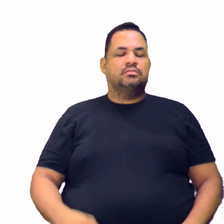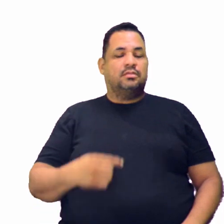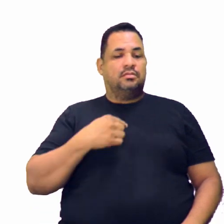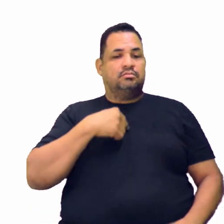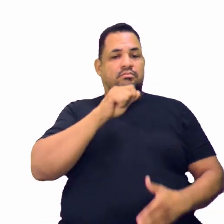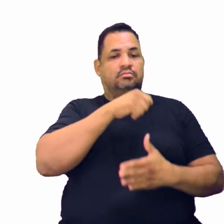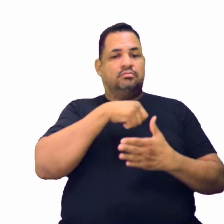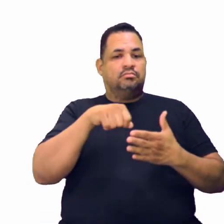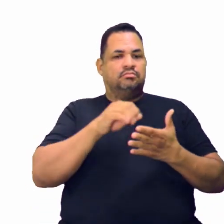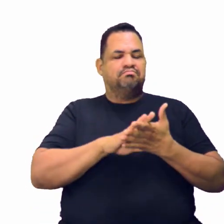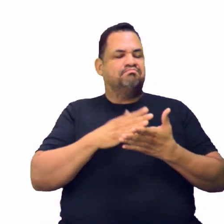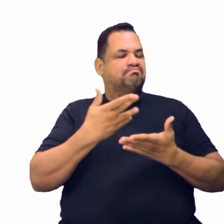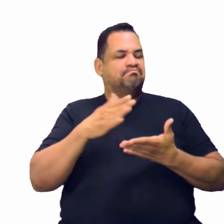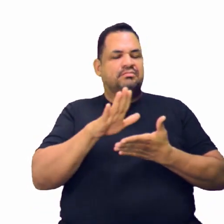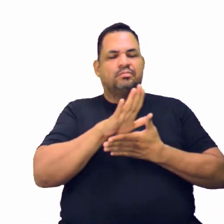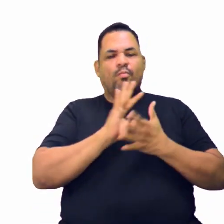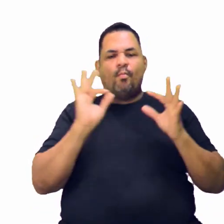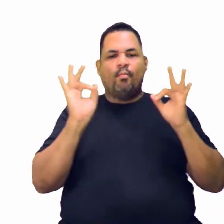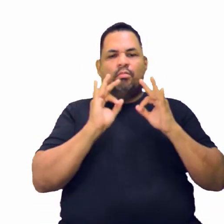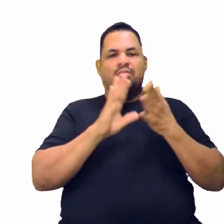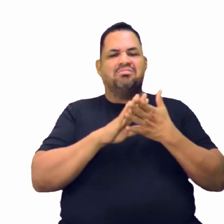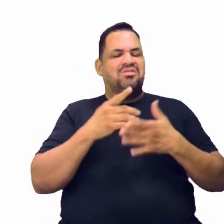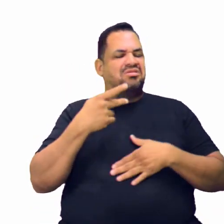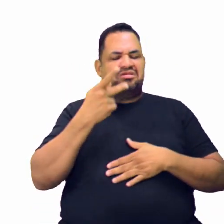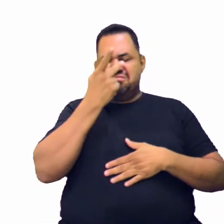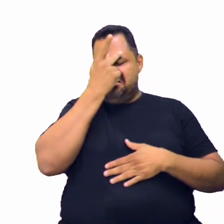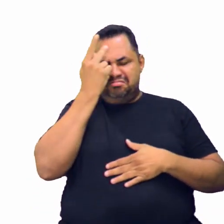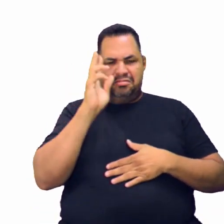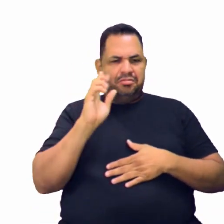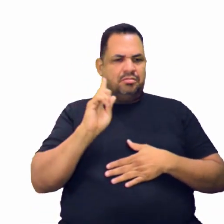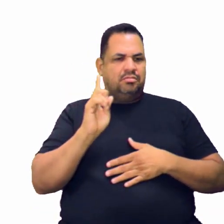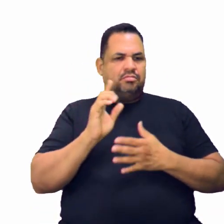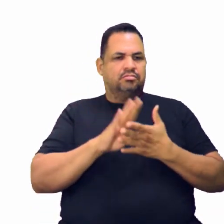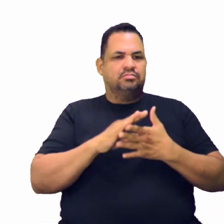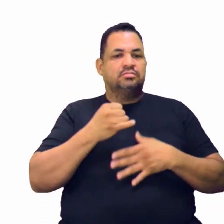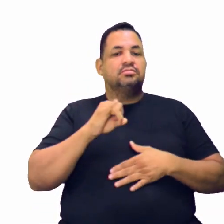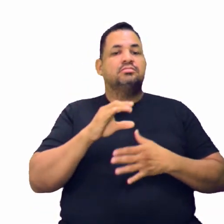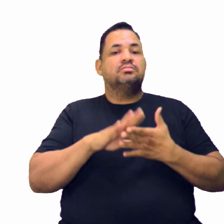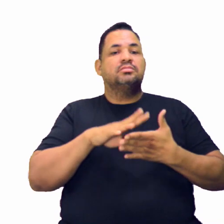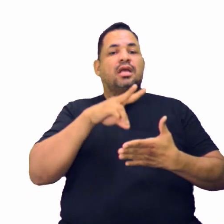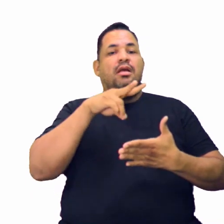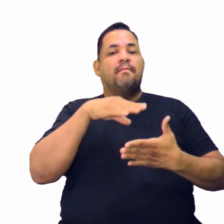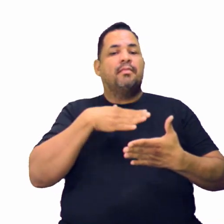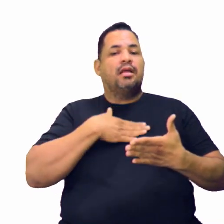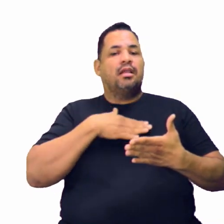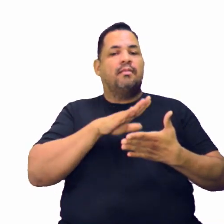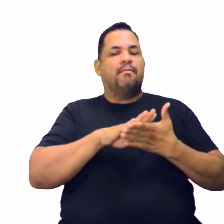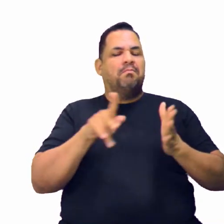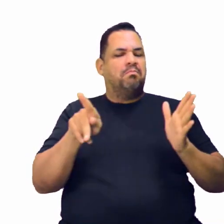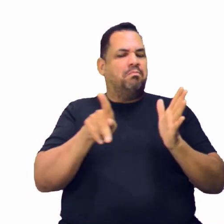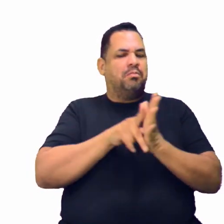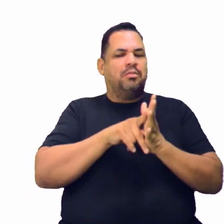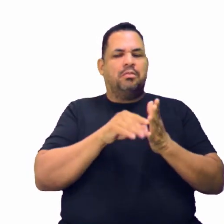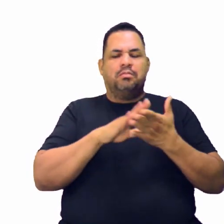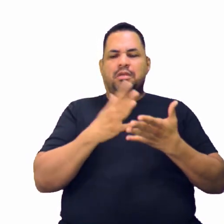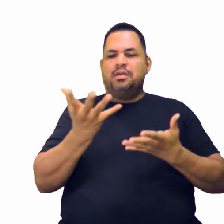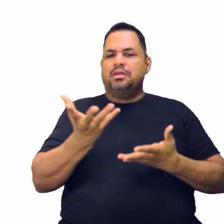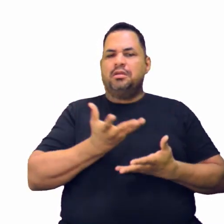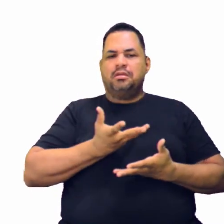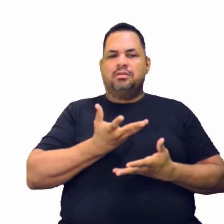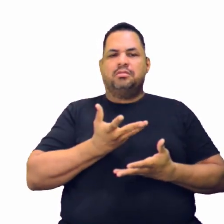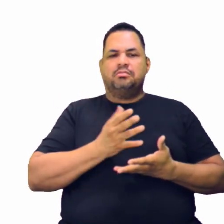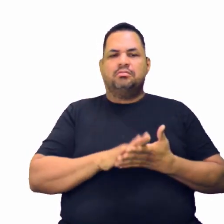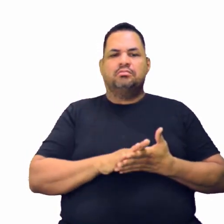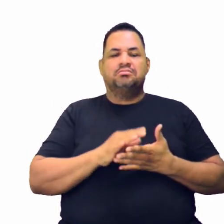Eu escrevo para nada e para ninguém. Se alguém me ler, será por conta própria e